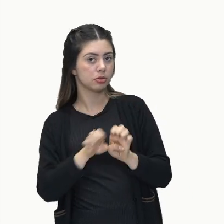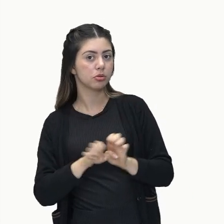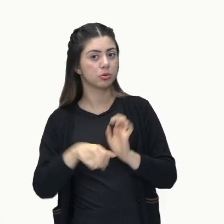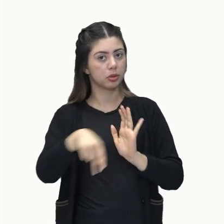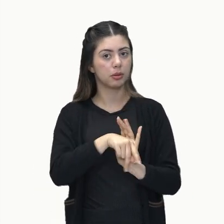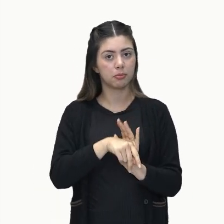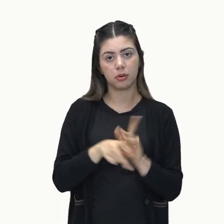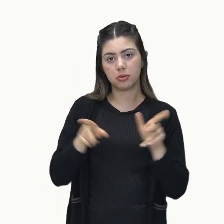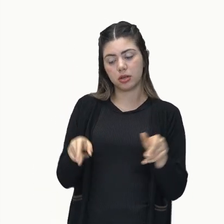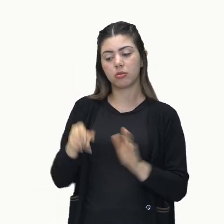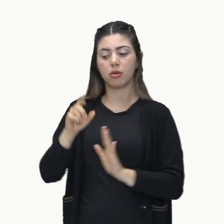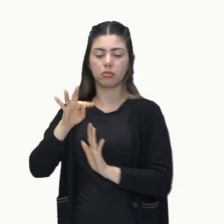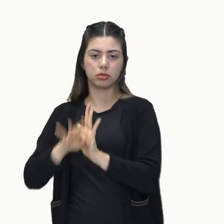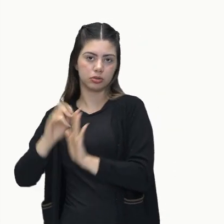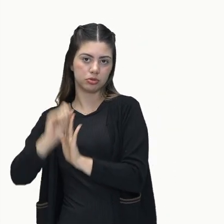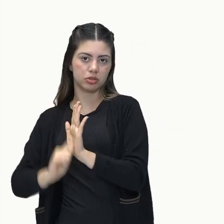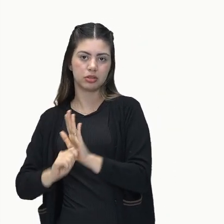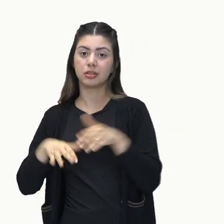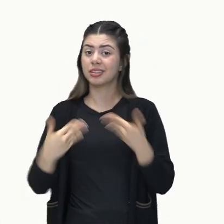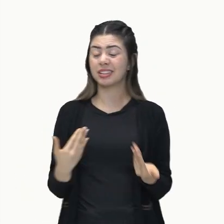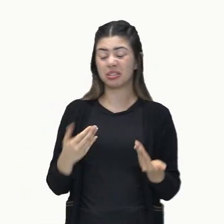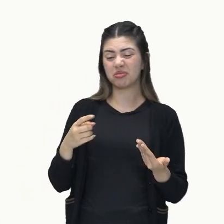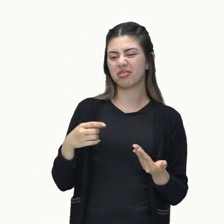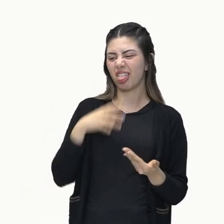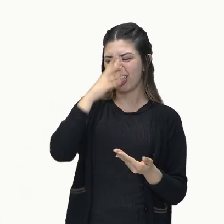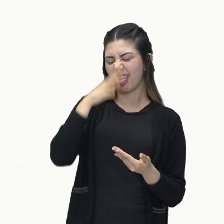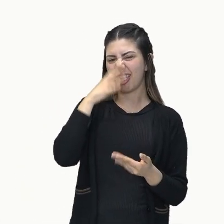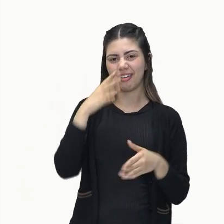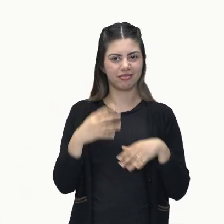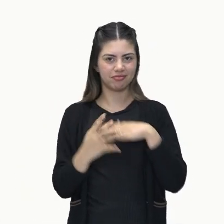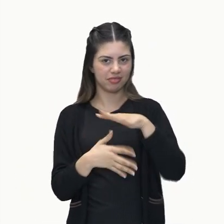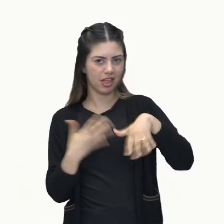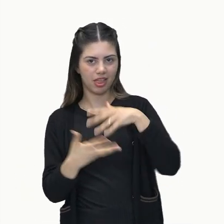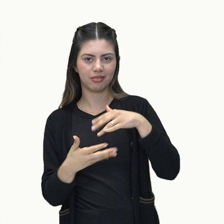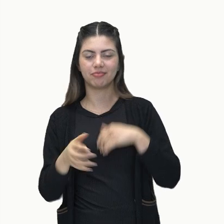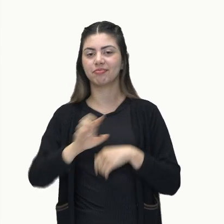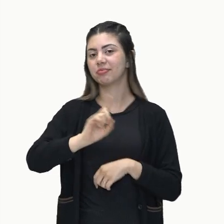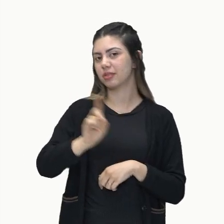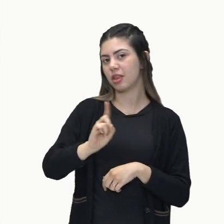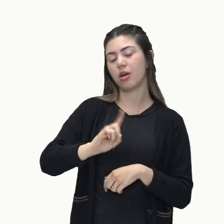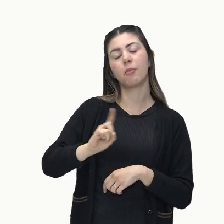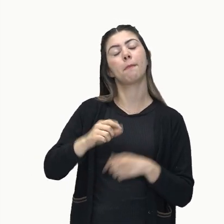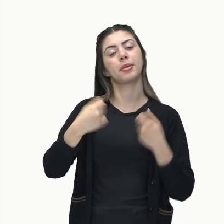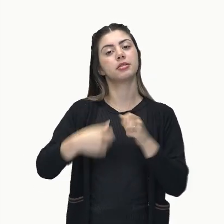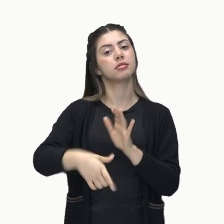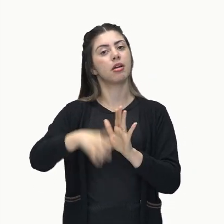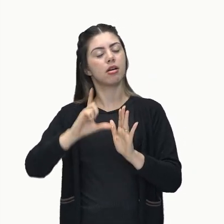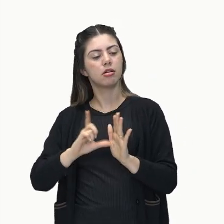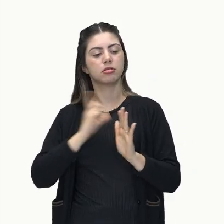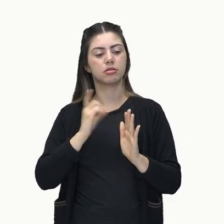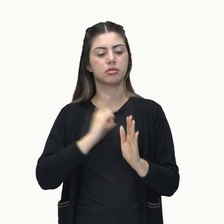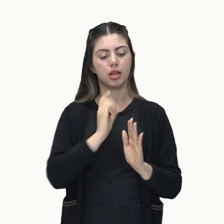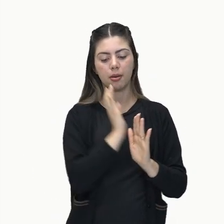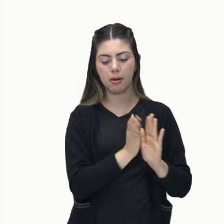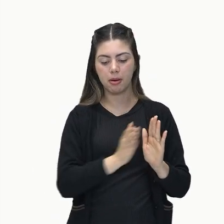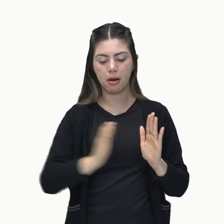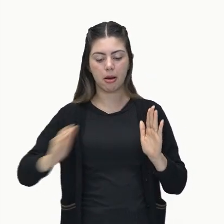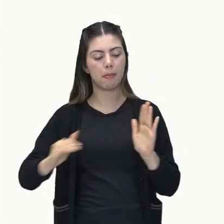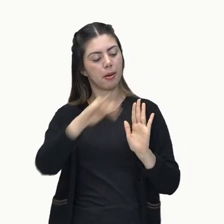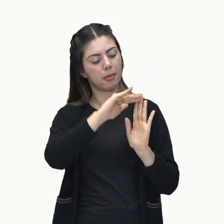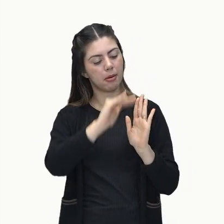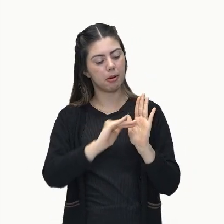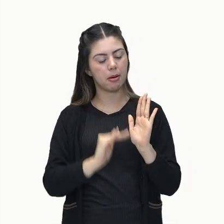texto escrito. Então não é bagunçado. A gente precisa ter esse roteiro, essa sequência, para que não se